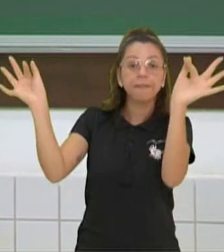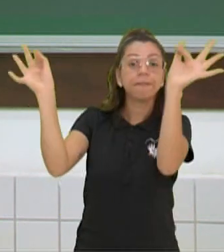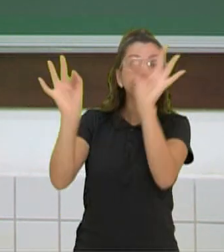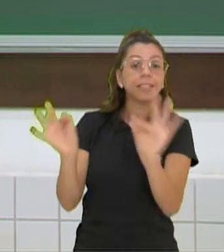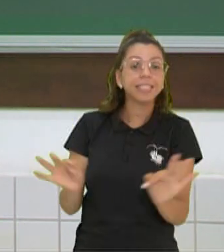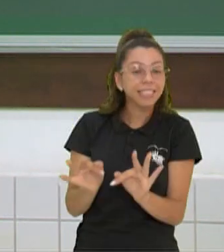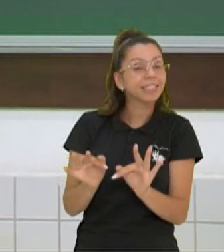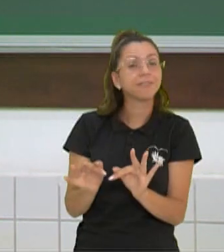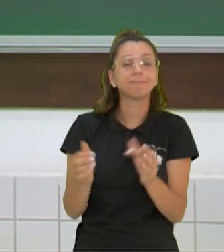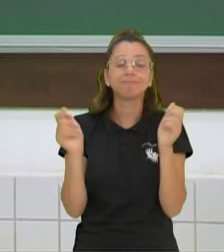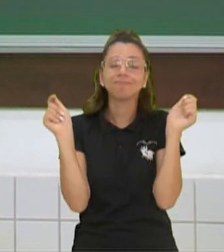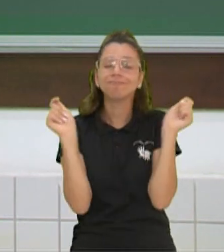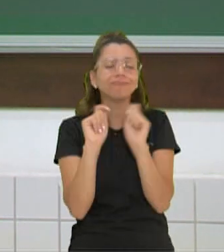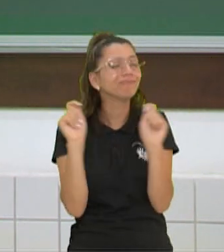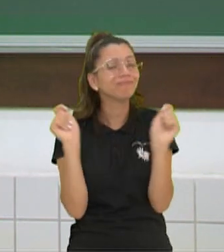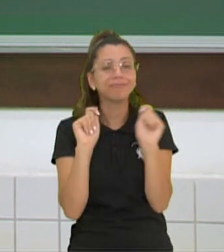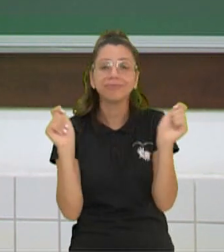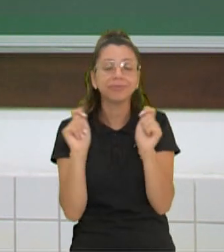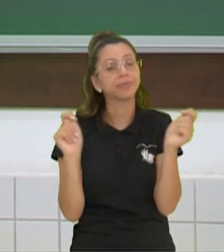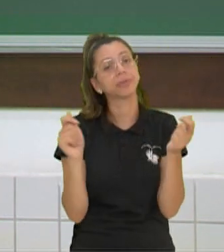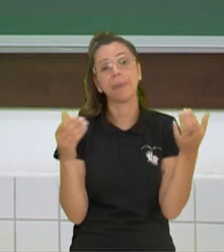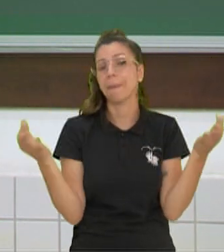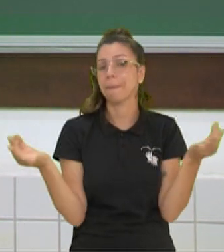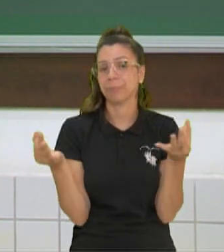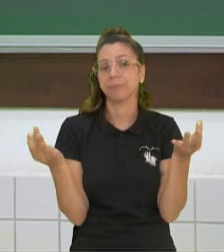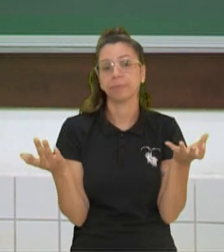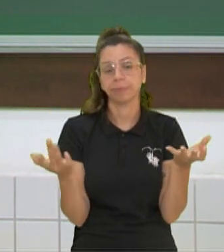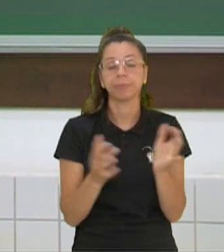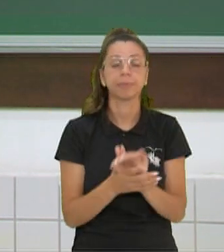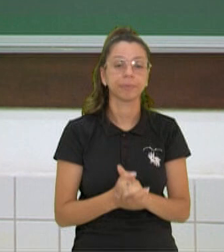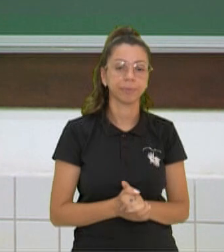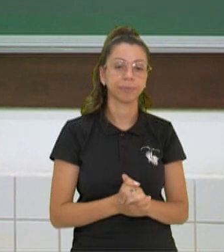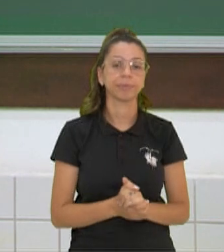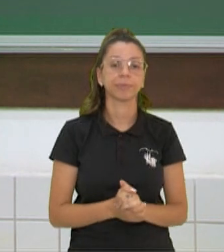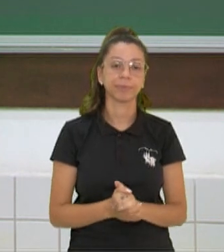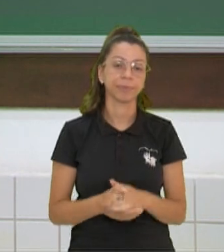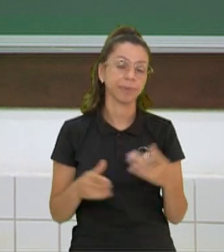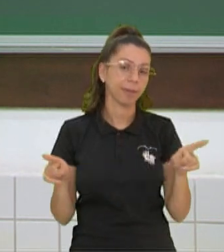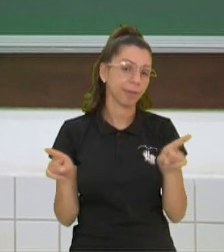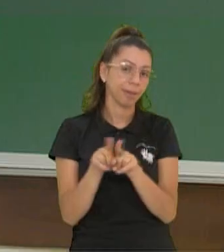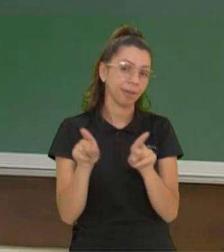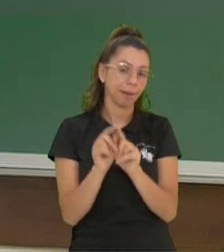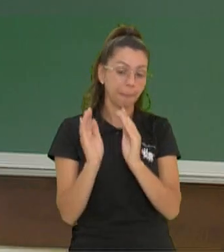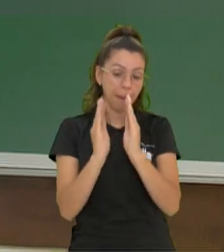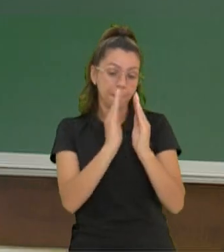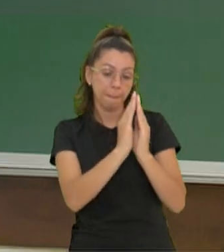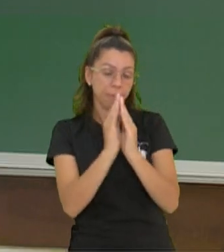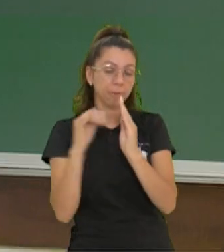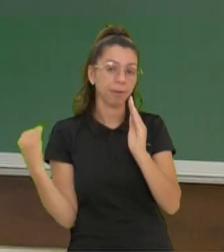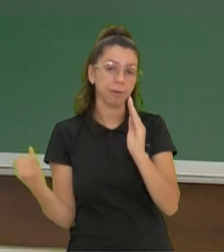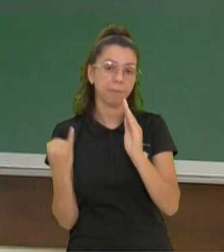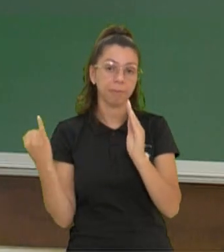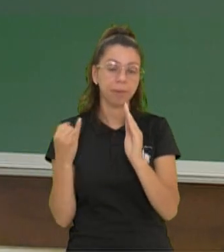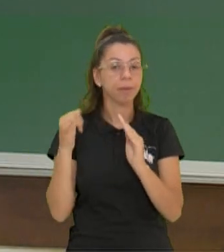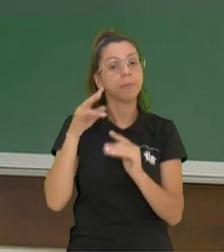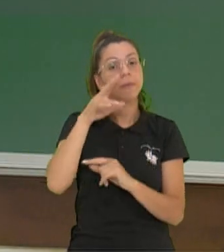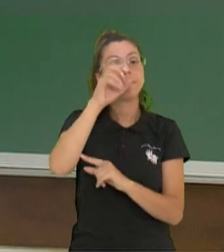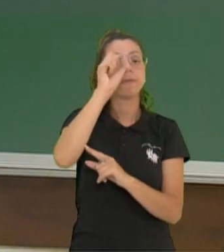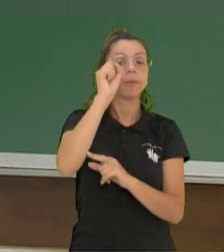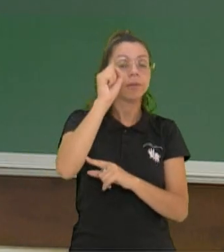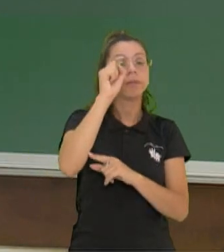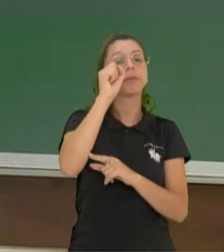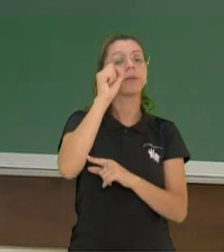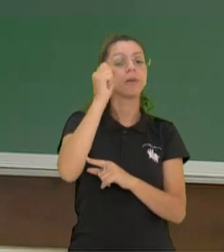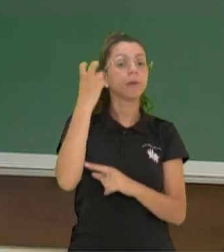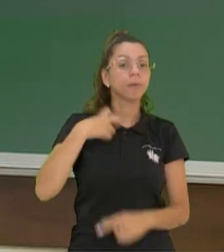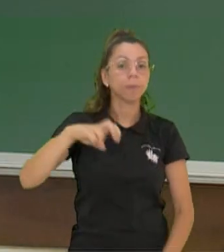felicidade. Olha que fofura isso, gente, é demais, né? E além disso, a Abayumi é muito importante para fortalecer, né, a